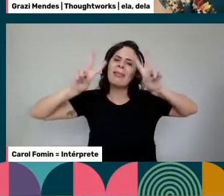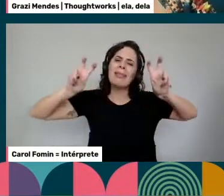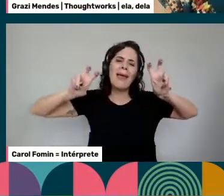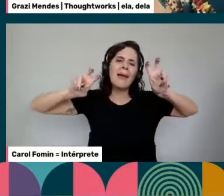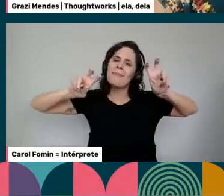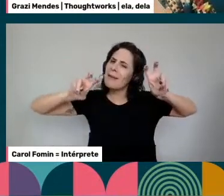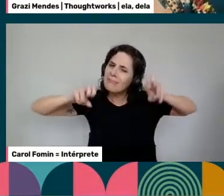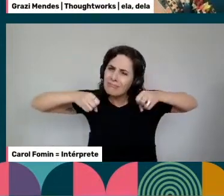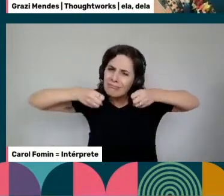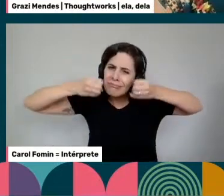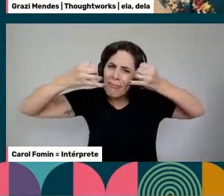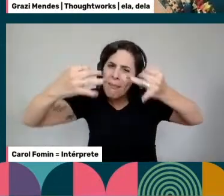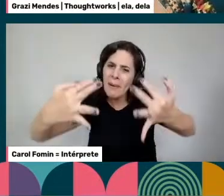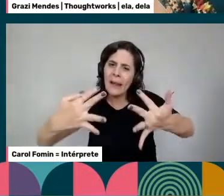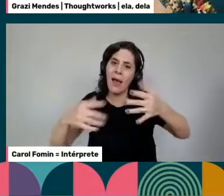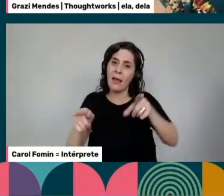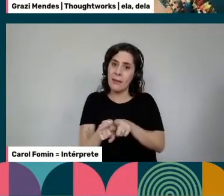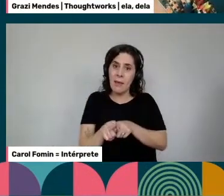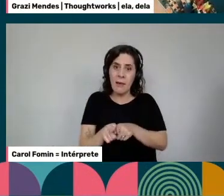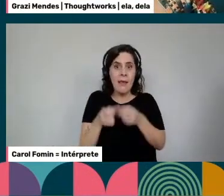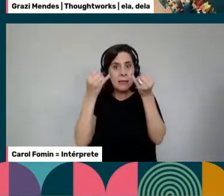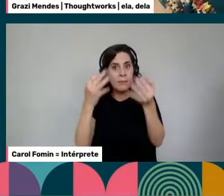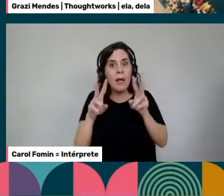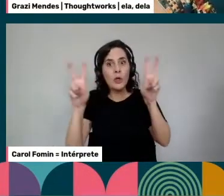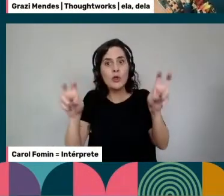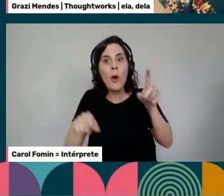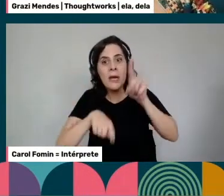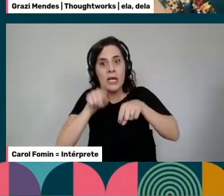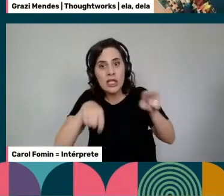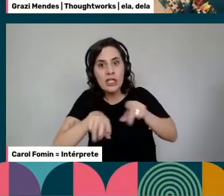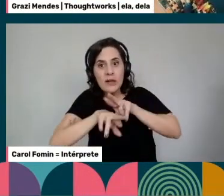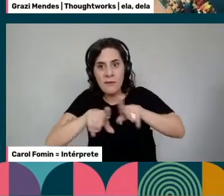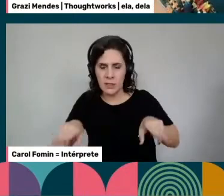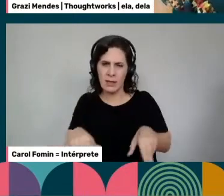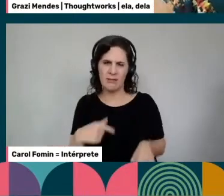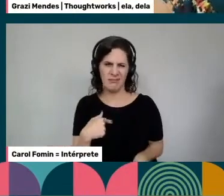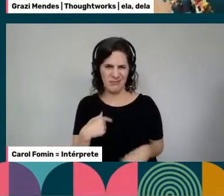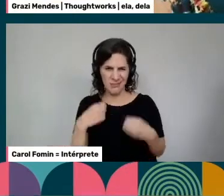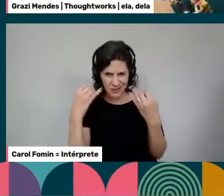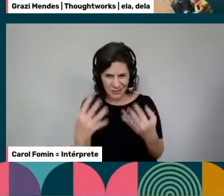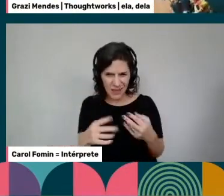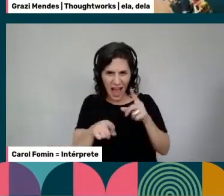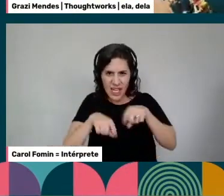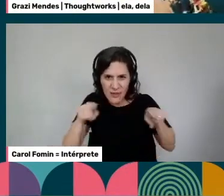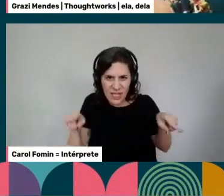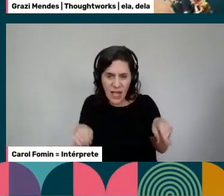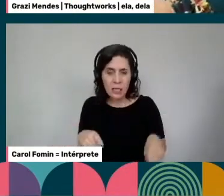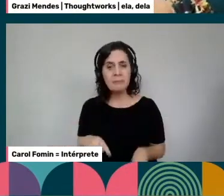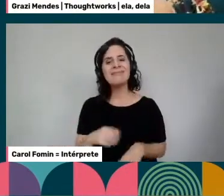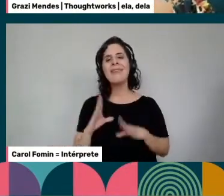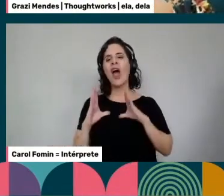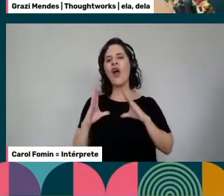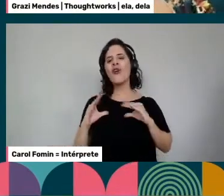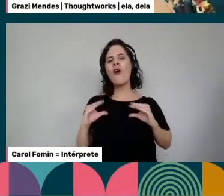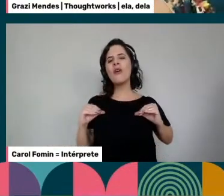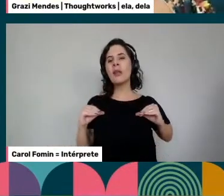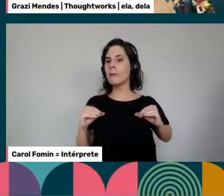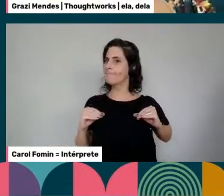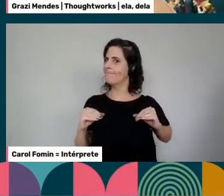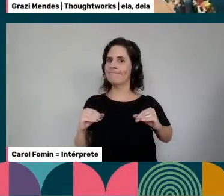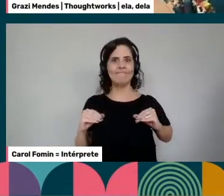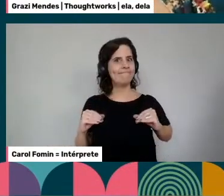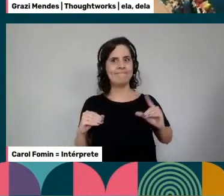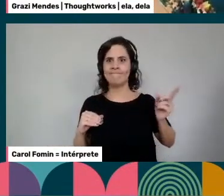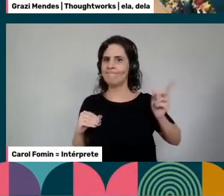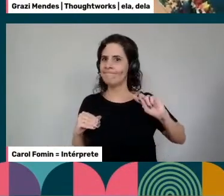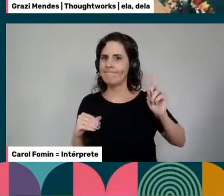esse, falar de diversidade e trazer diversidade não é gostoso, não é confortável, muito pelo contrário, né, é difícil pra